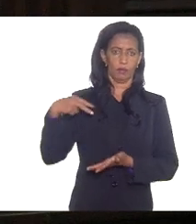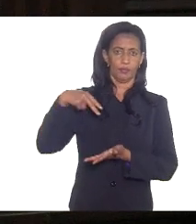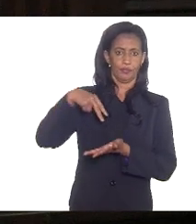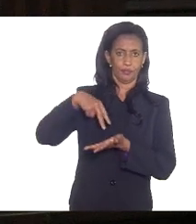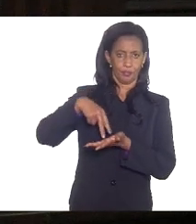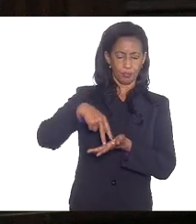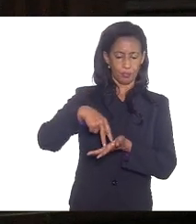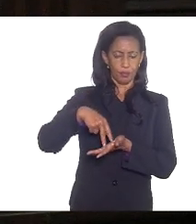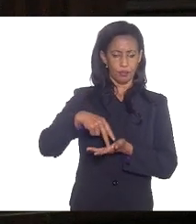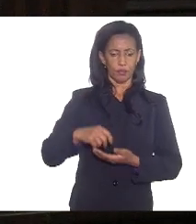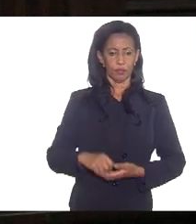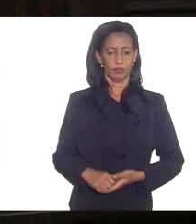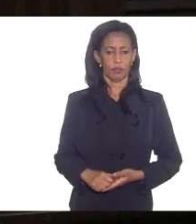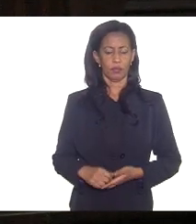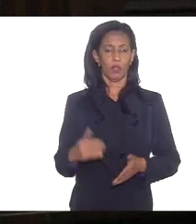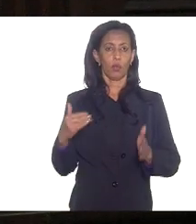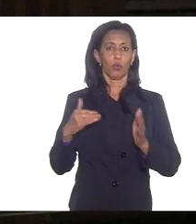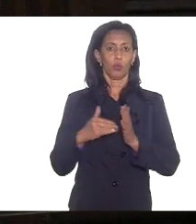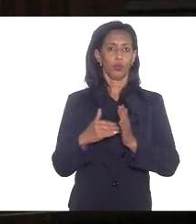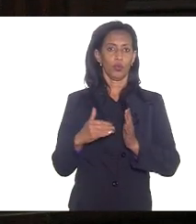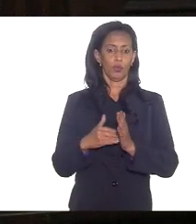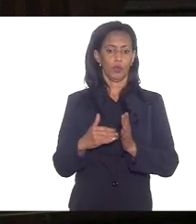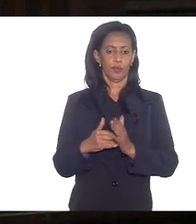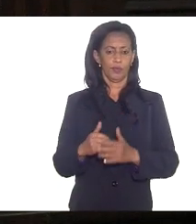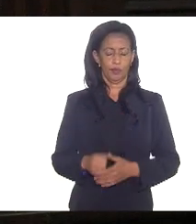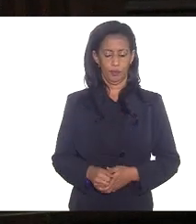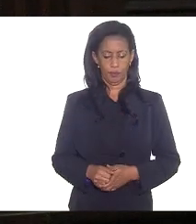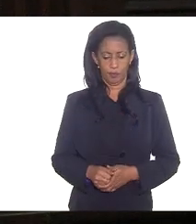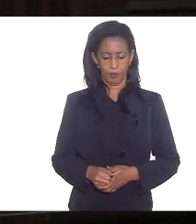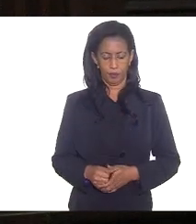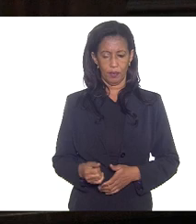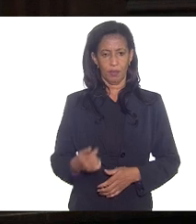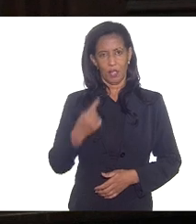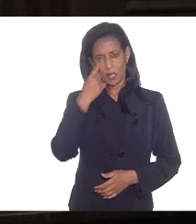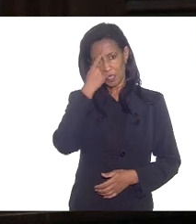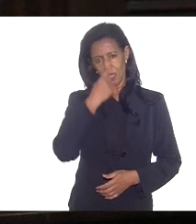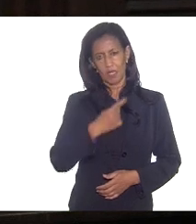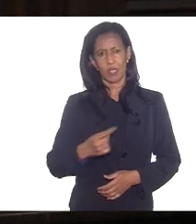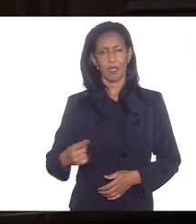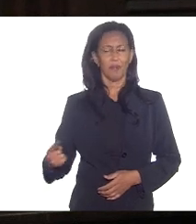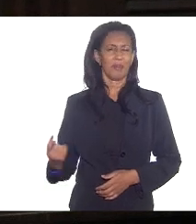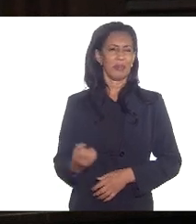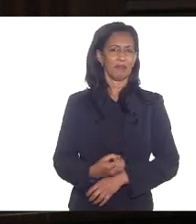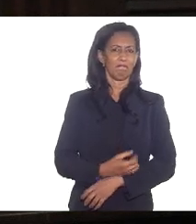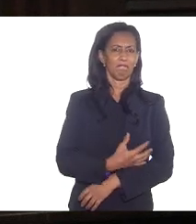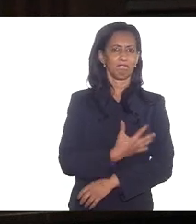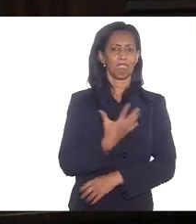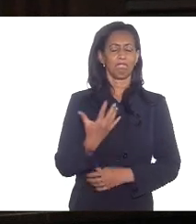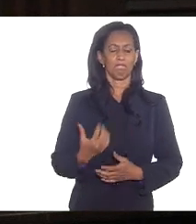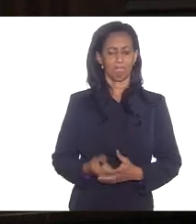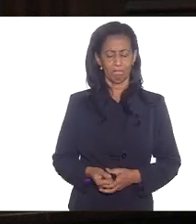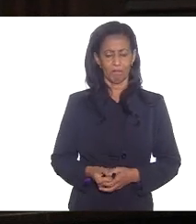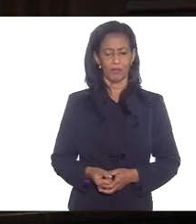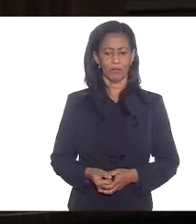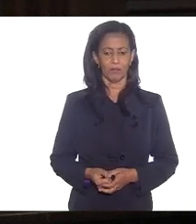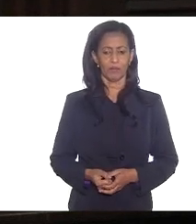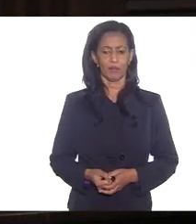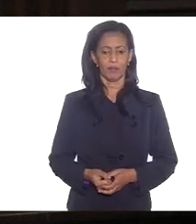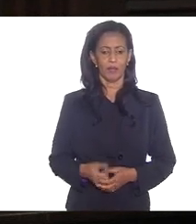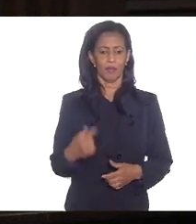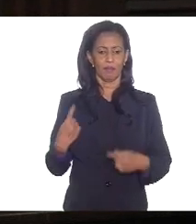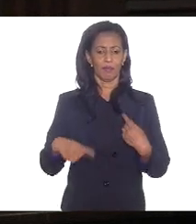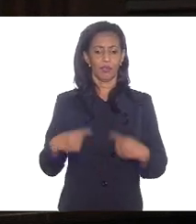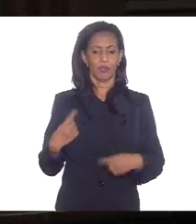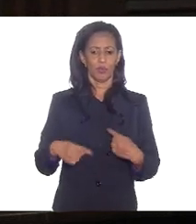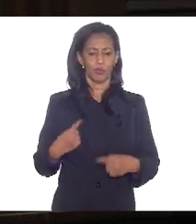nesta última e emocionante semana aqui no plenário Barbosa Lima Sobrinho para